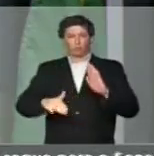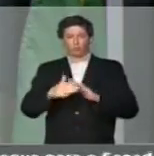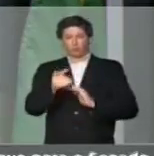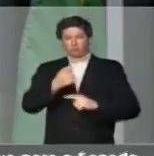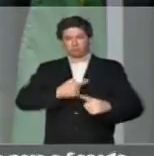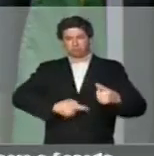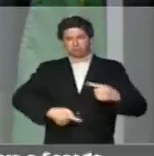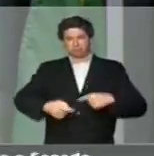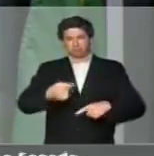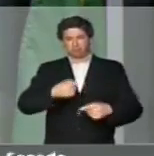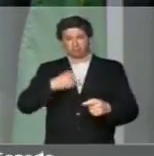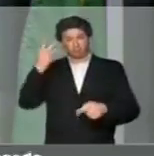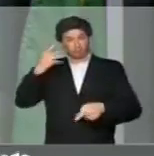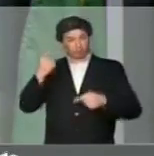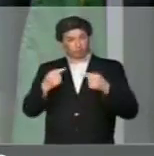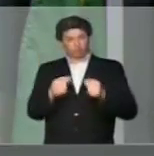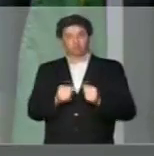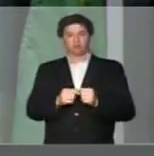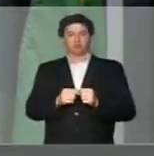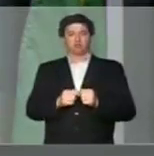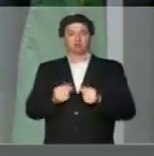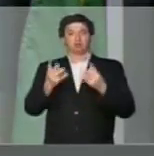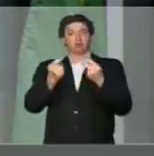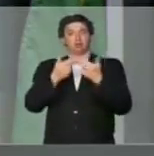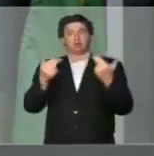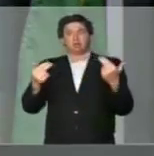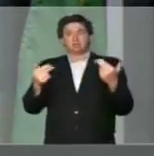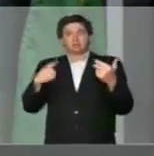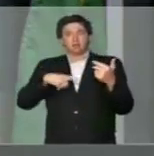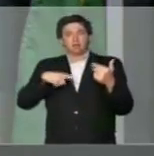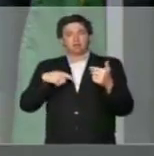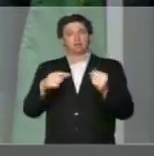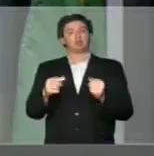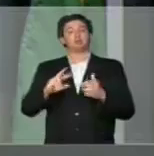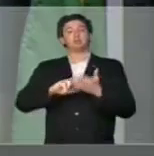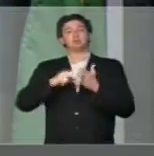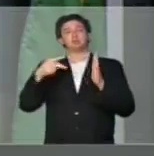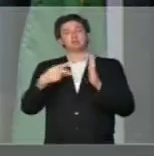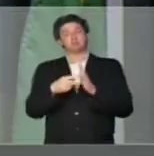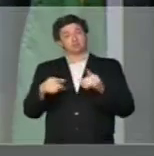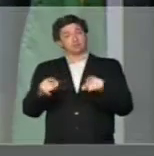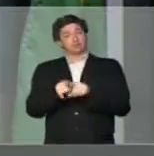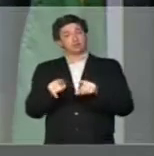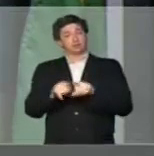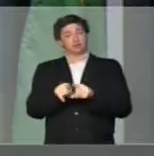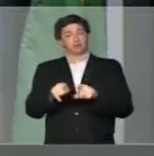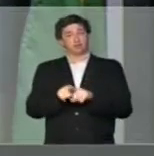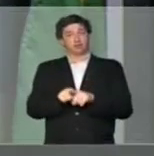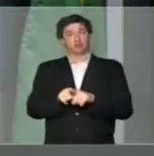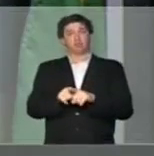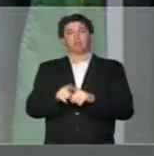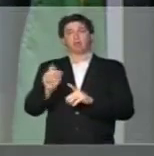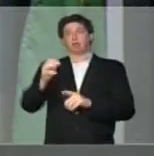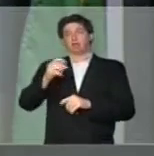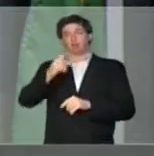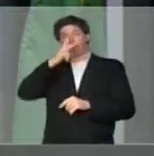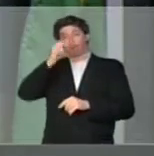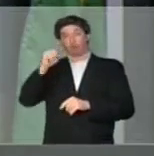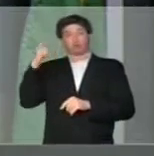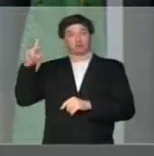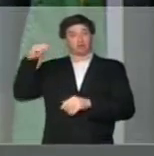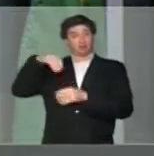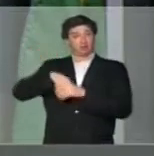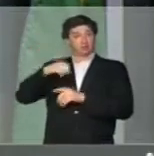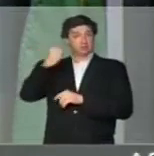político, tão cheio de matizes, se refletiu também na sua posição no Senado. Era